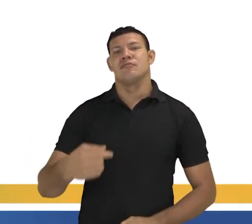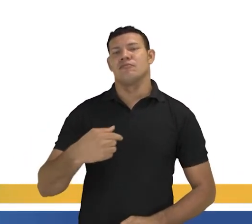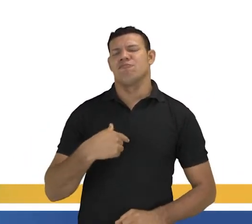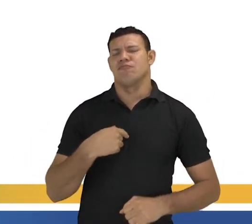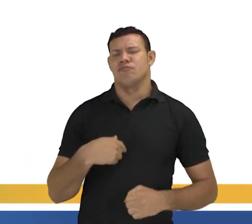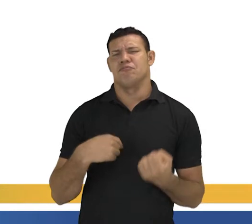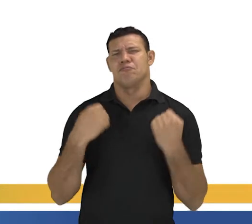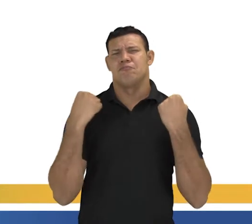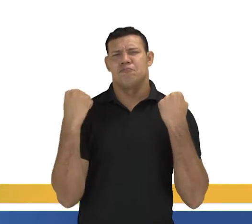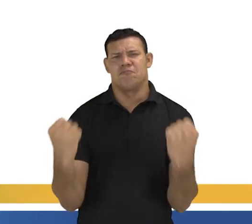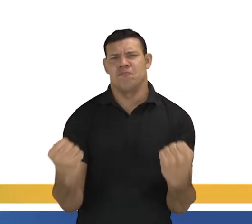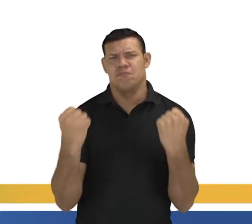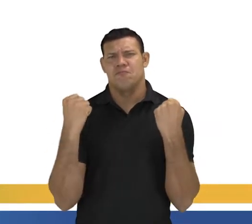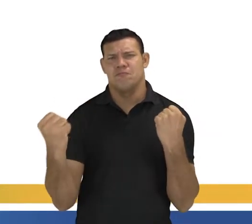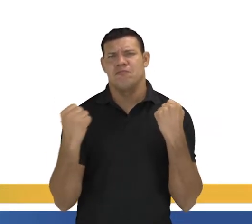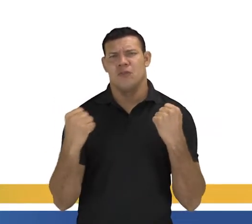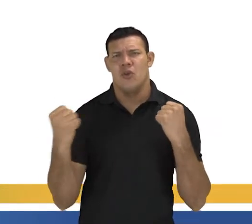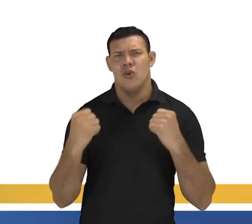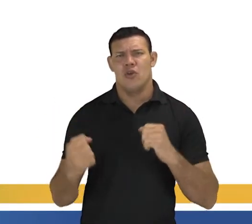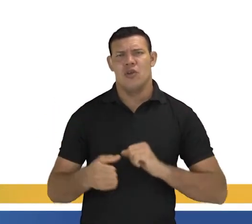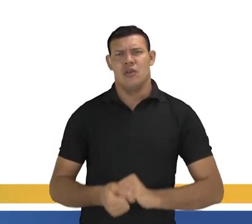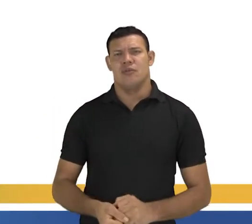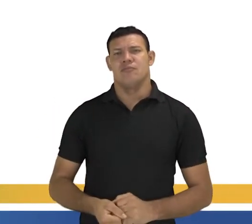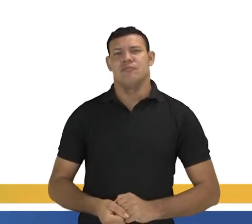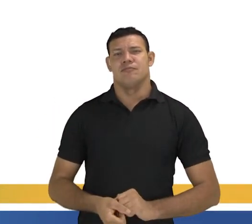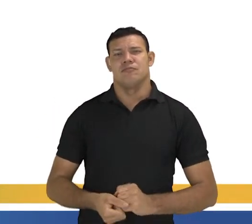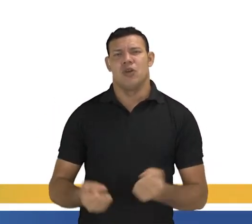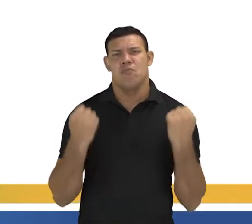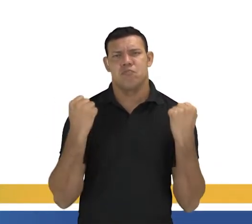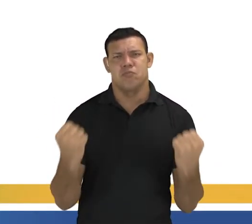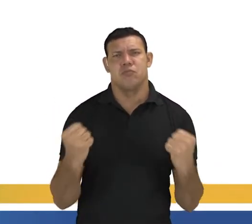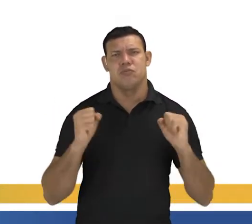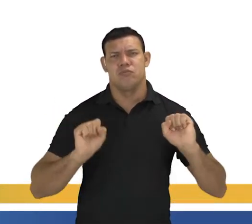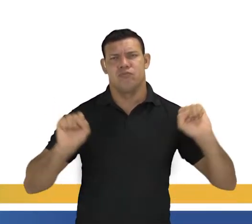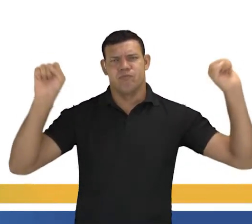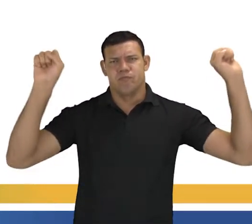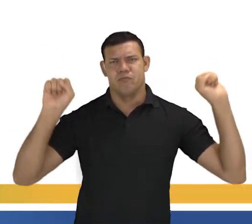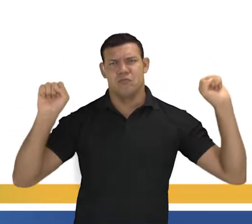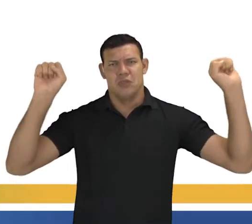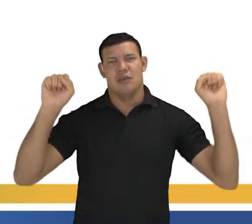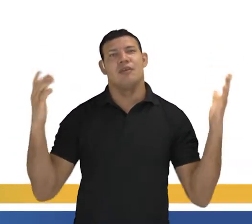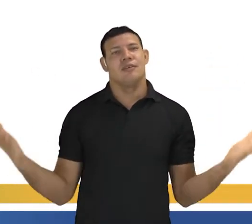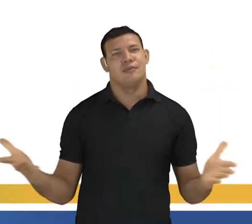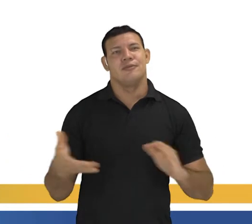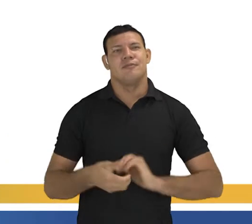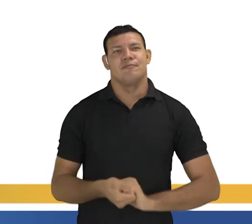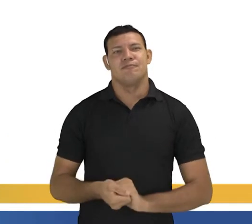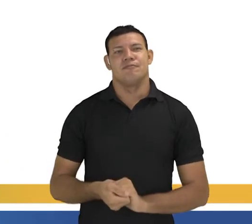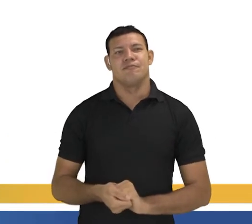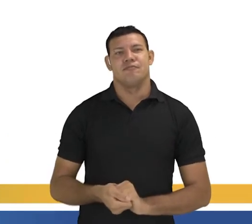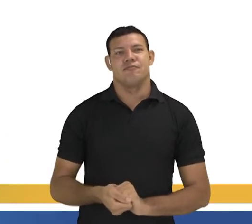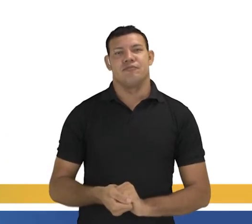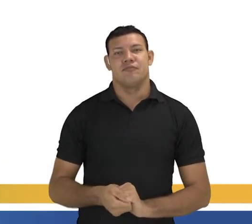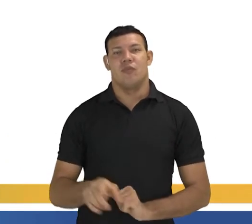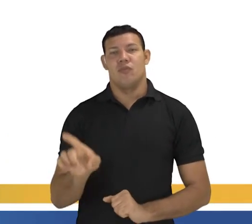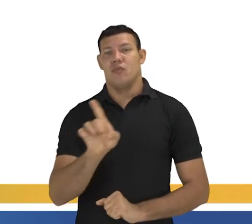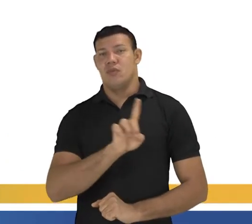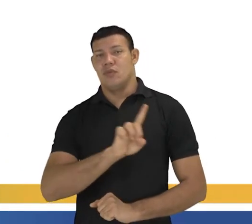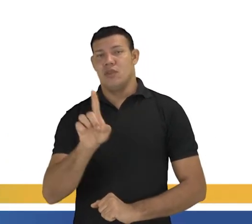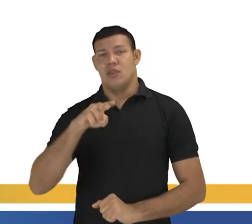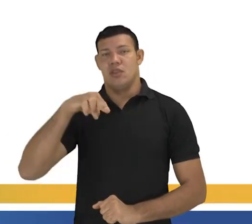estive malhando. Negative form we have. I have not been